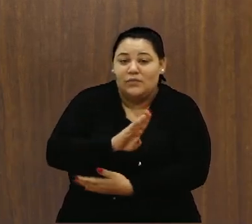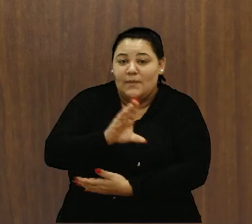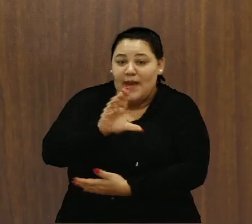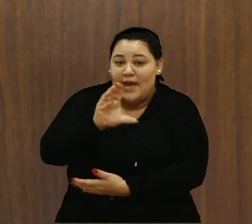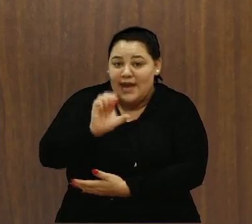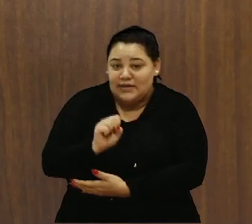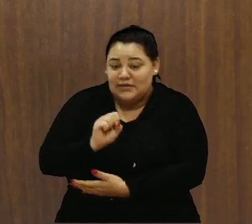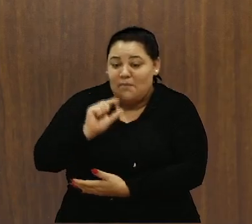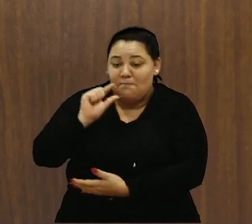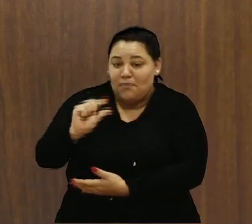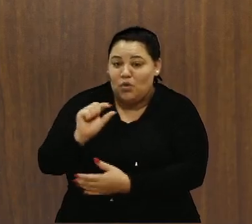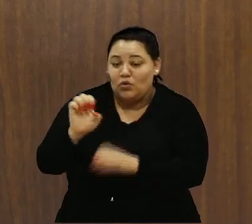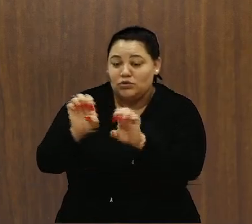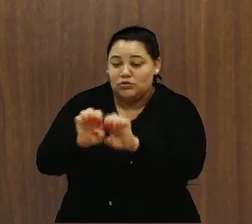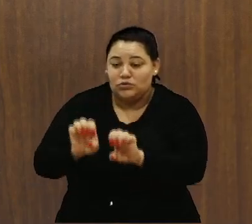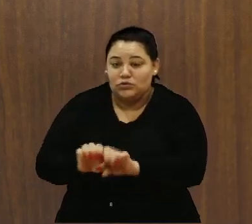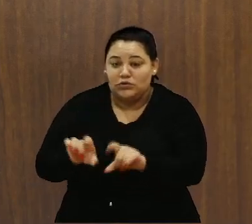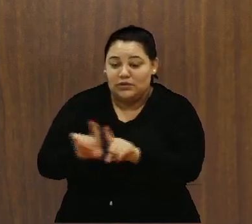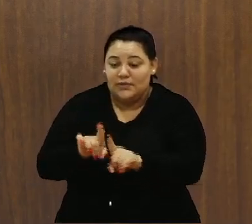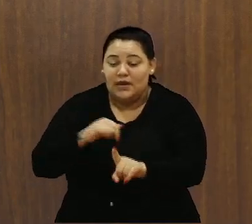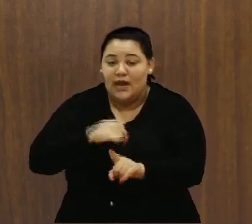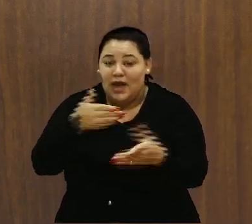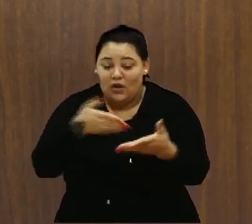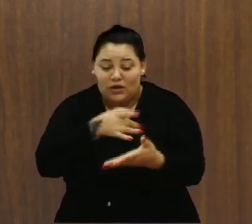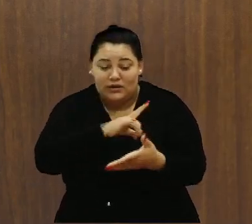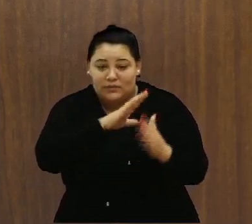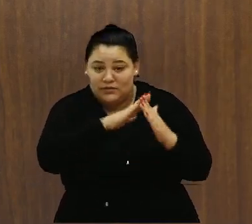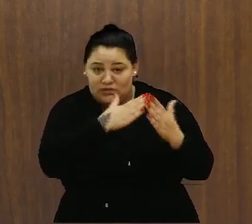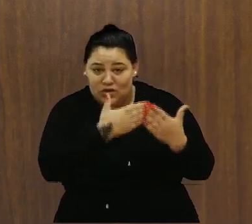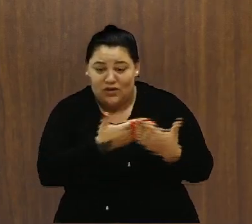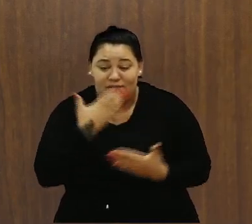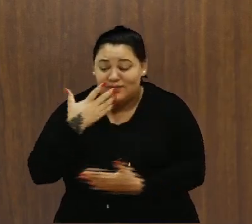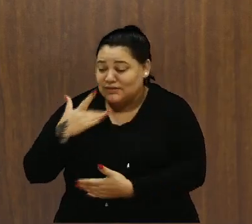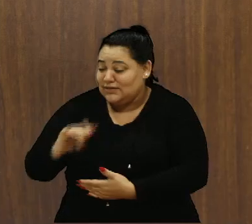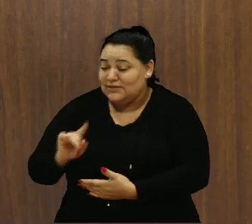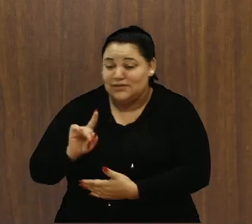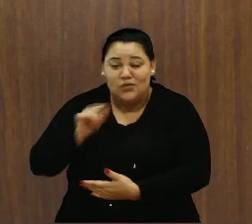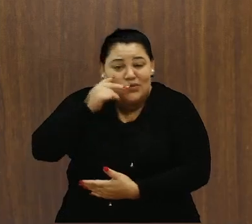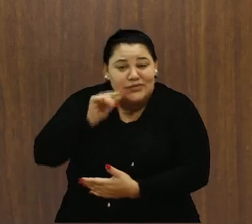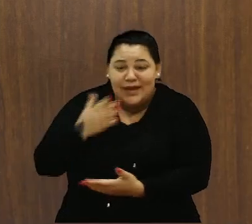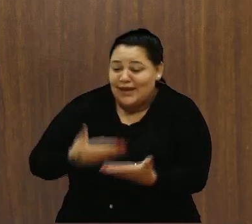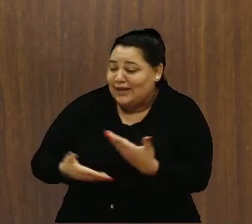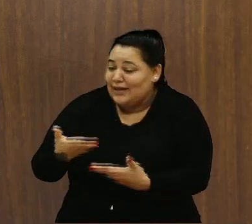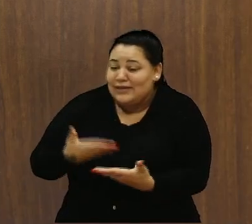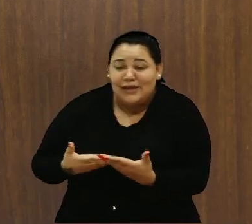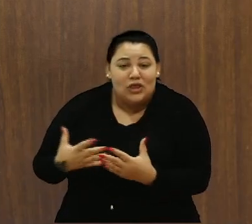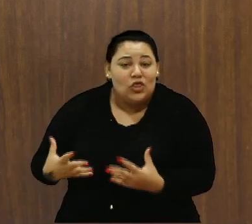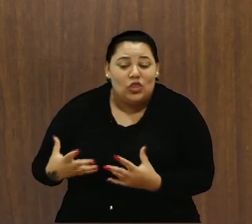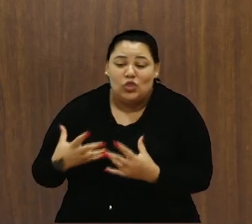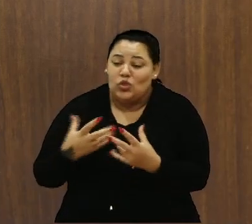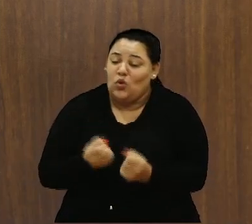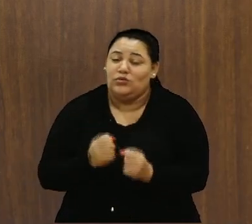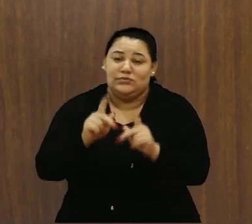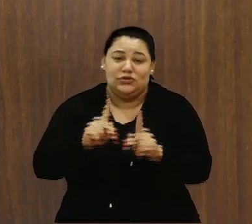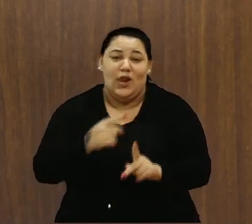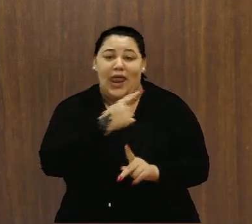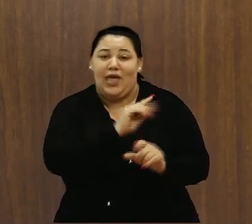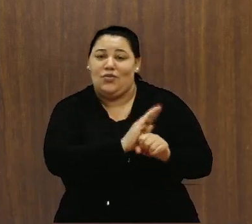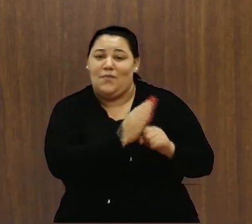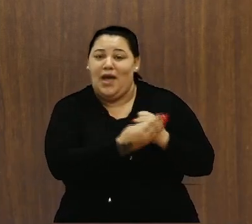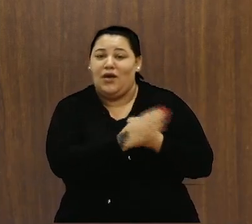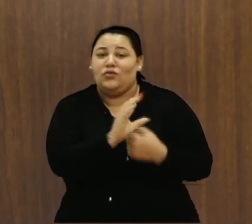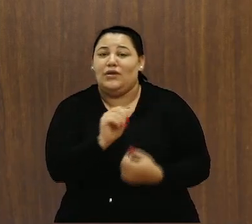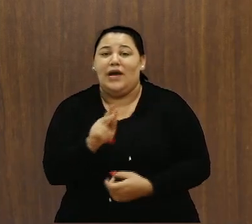poucas estruturas, agora a gente tem uma escola de educação infantil que não atende nem 1/3 da necessidade do campus da Serra. Então,